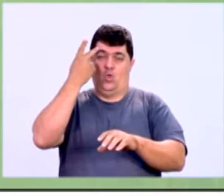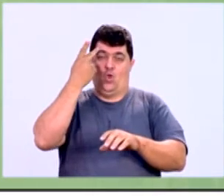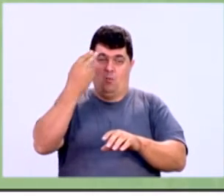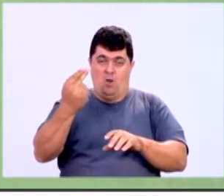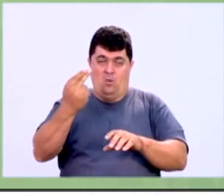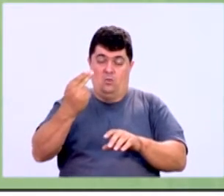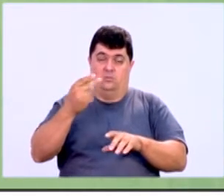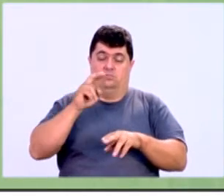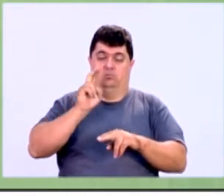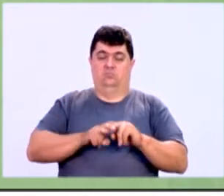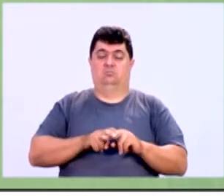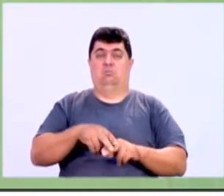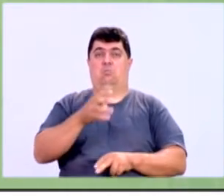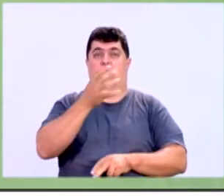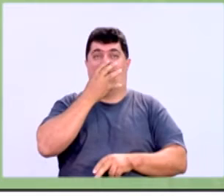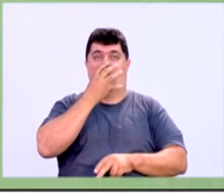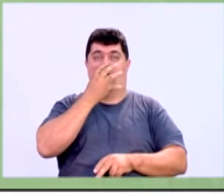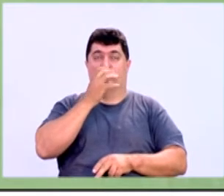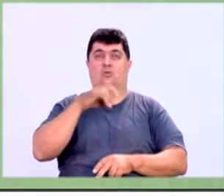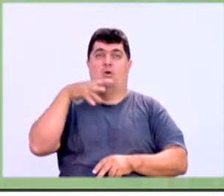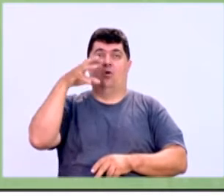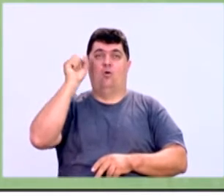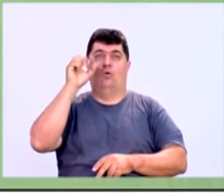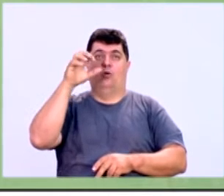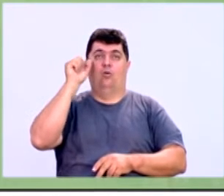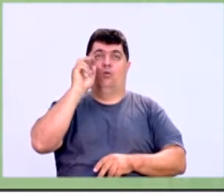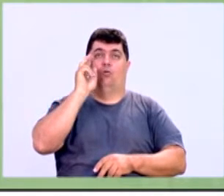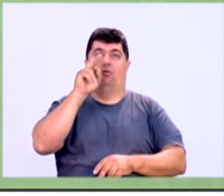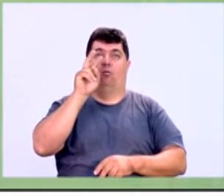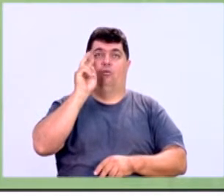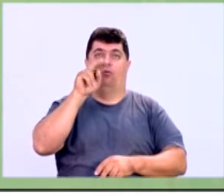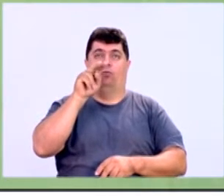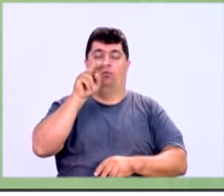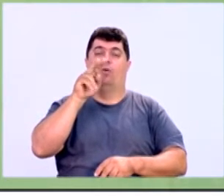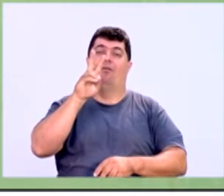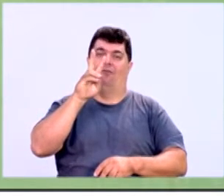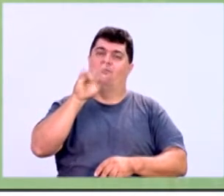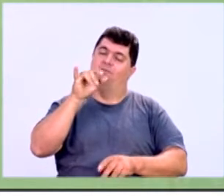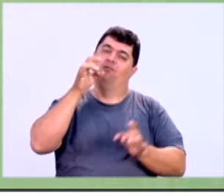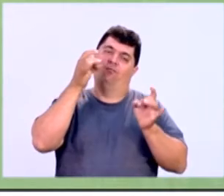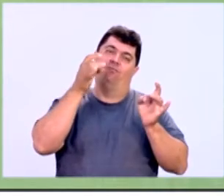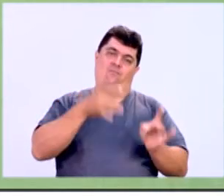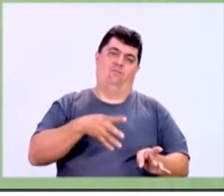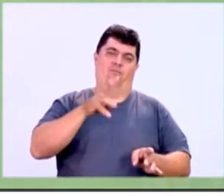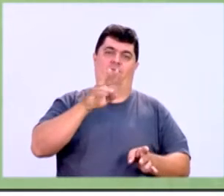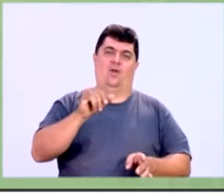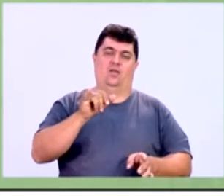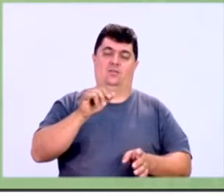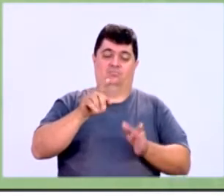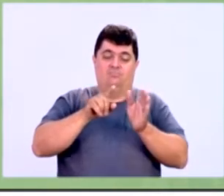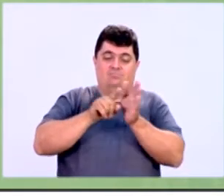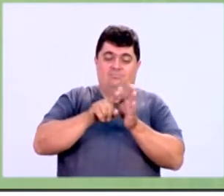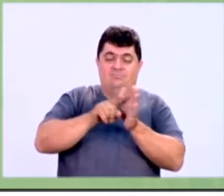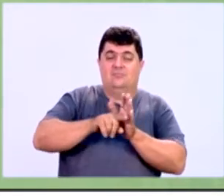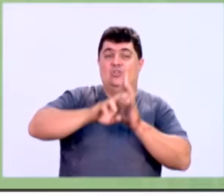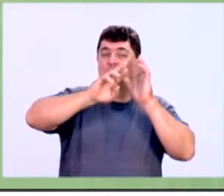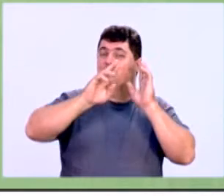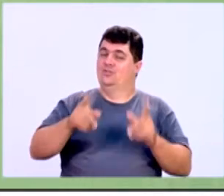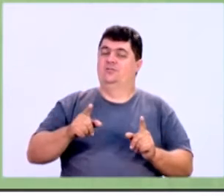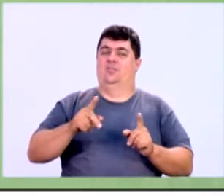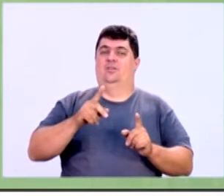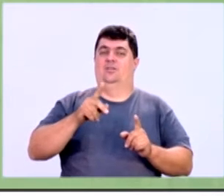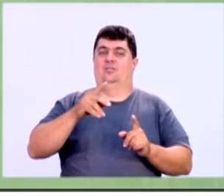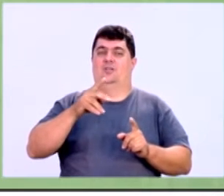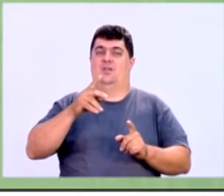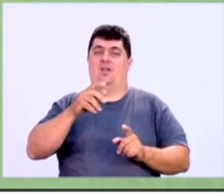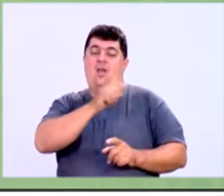desmotivado e comece a faltar até um ponto que ele chega a deixar a escola. Então torna-se um mecanismo para ensinar